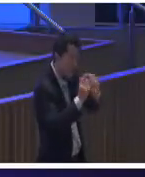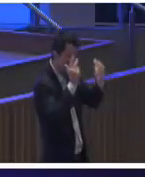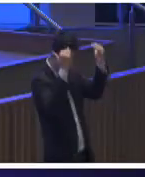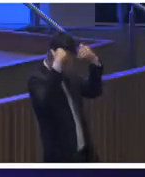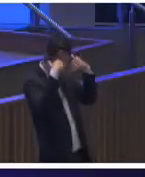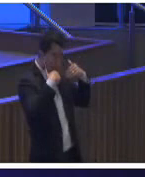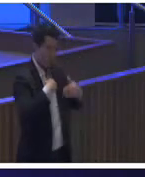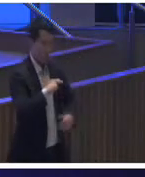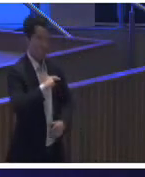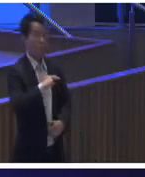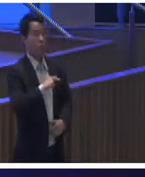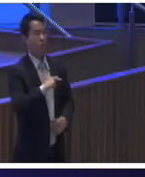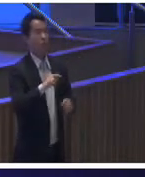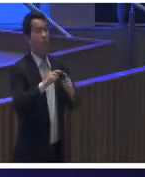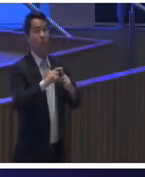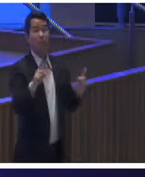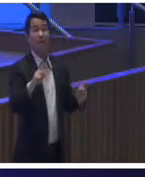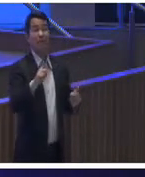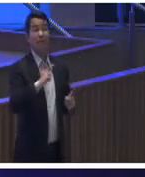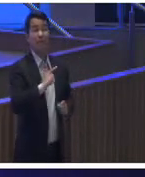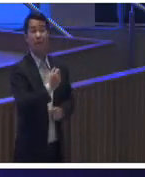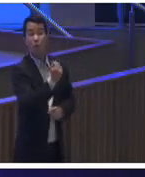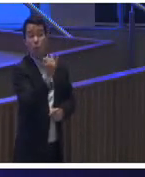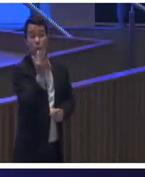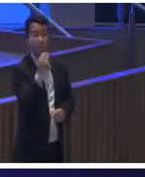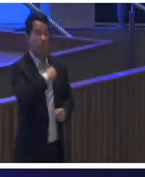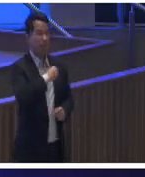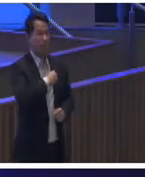ser, se tornaram públicos.